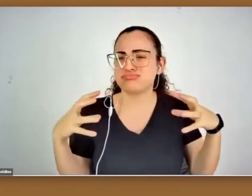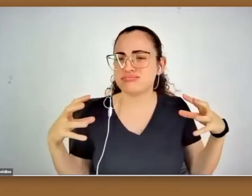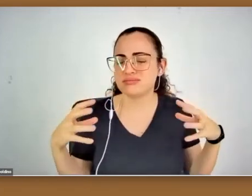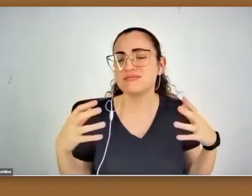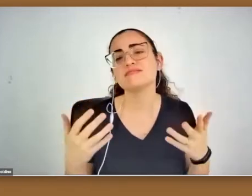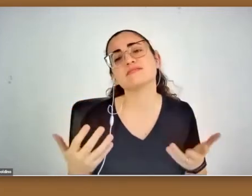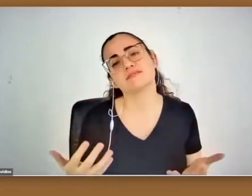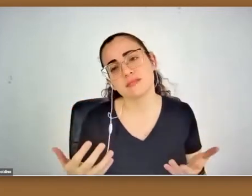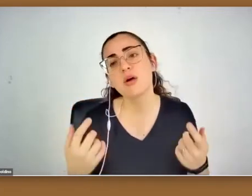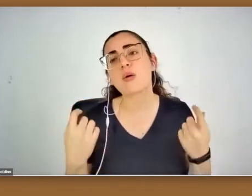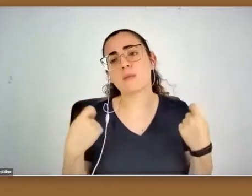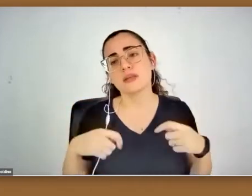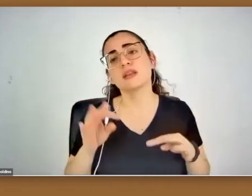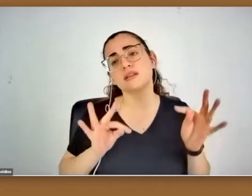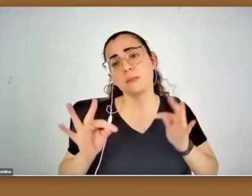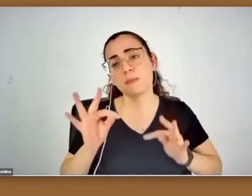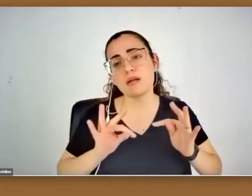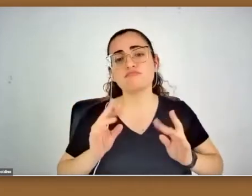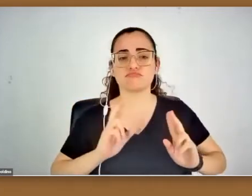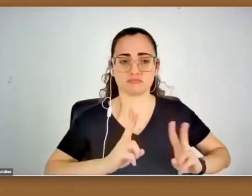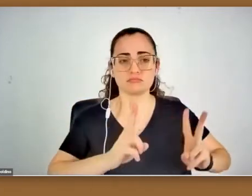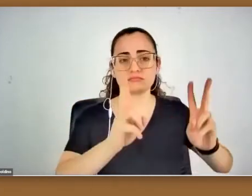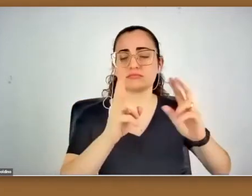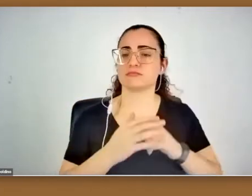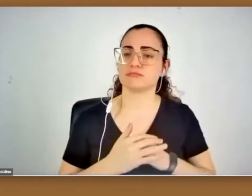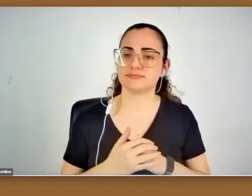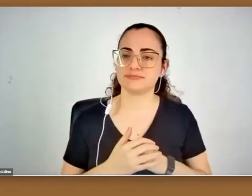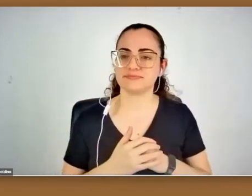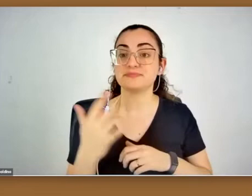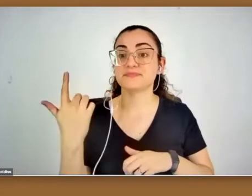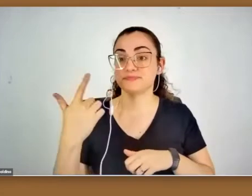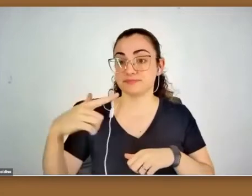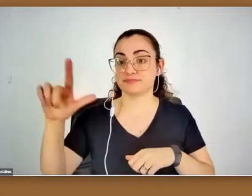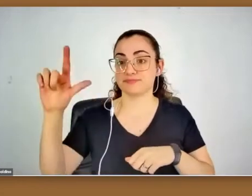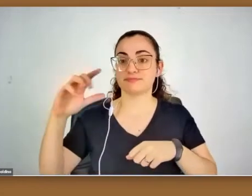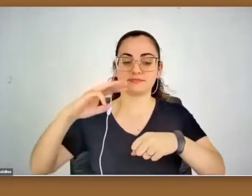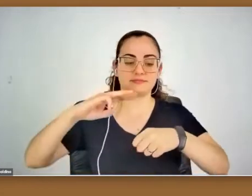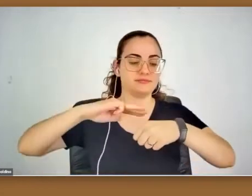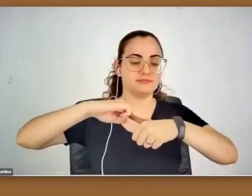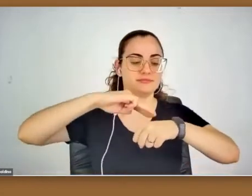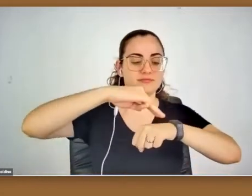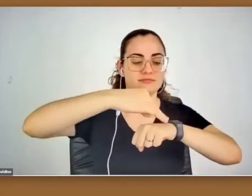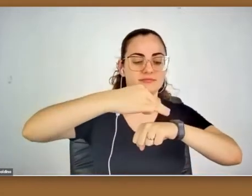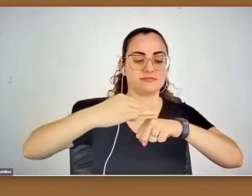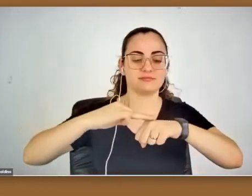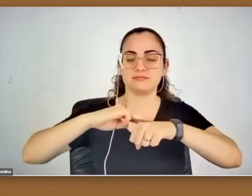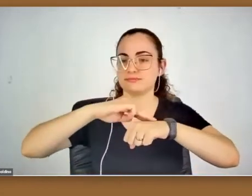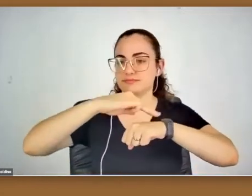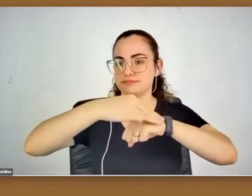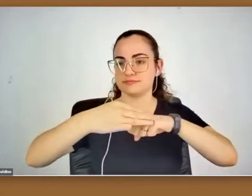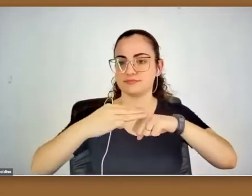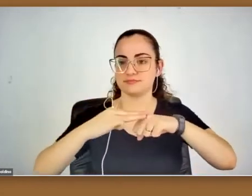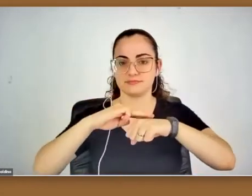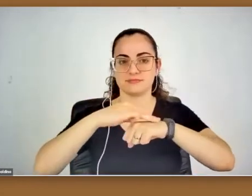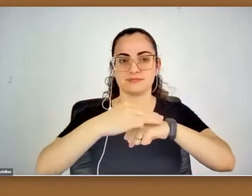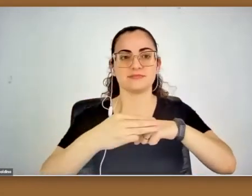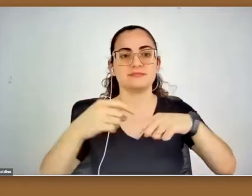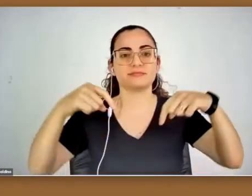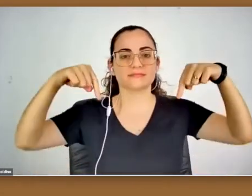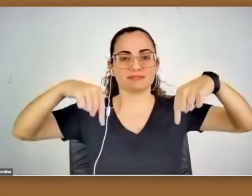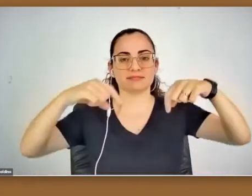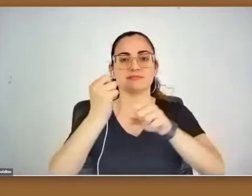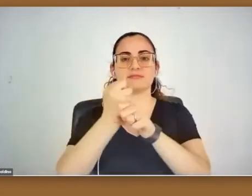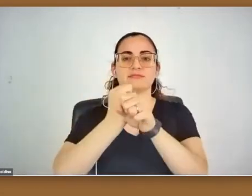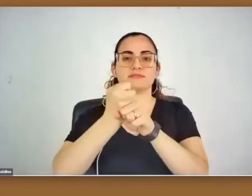E a gente teve o Zika, né, também. O Zika, vocês vão ver esse ano de 2022 também, a gente teve um